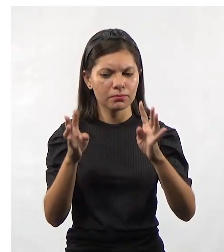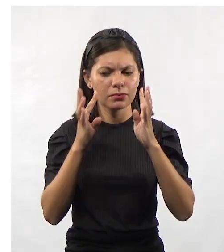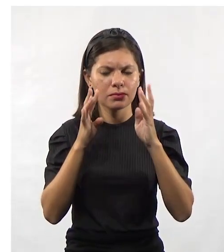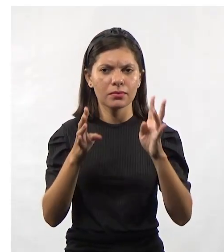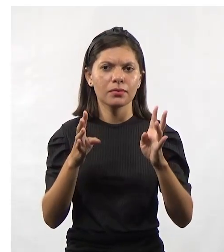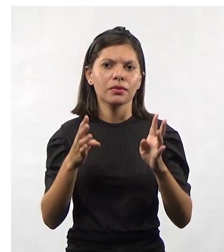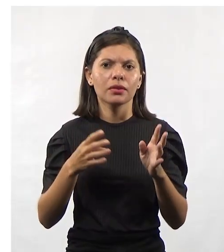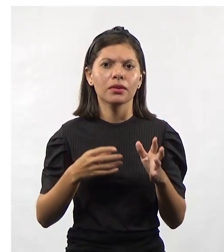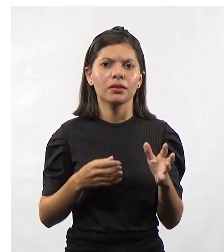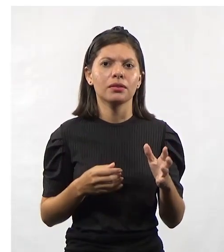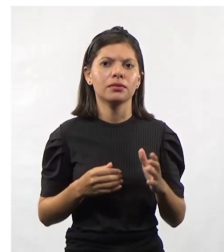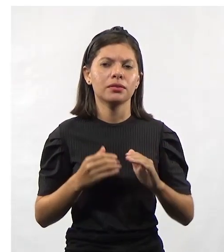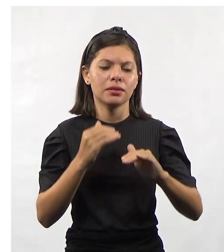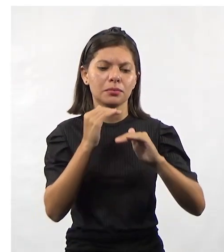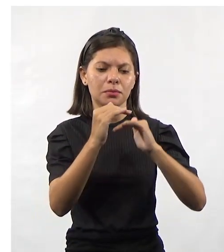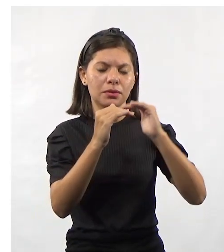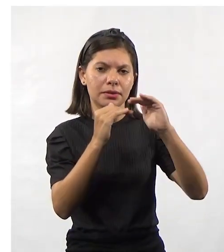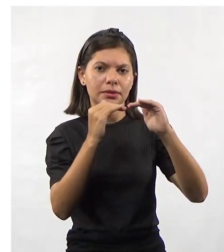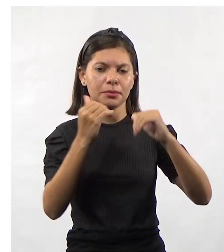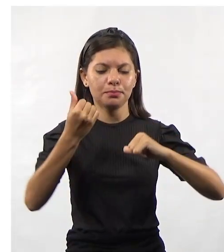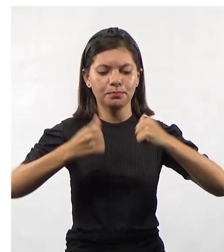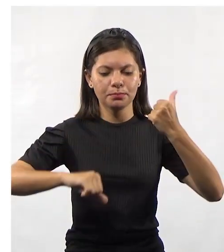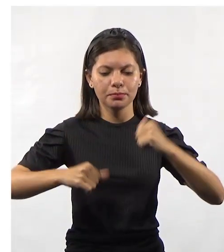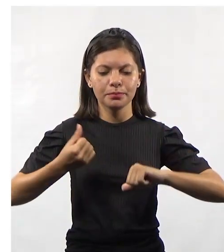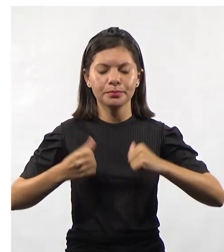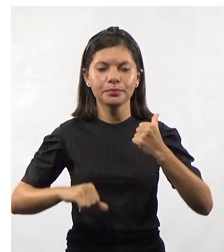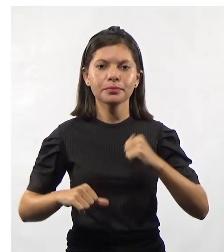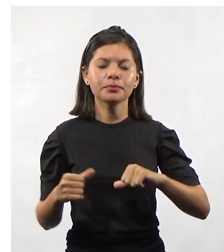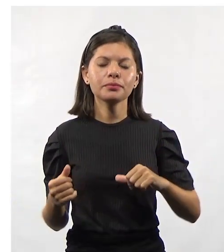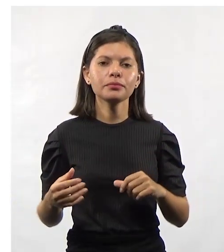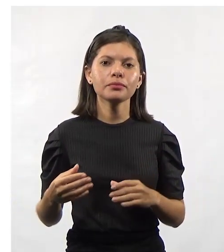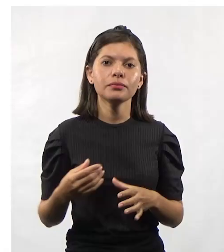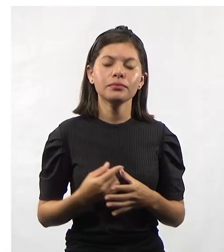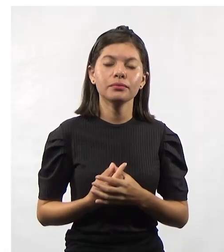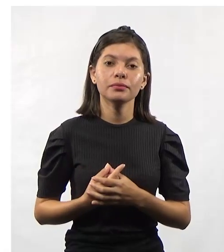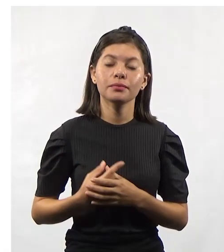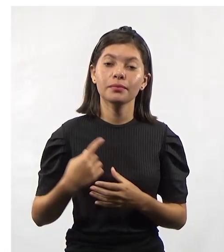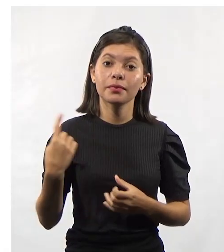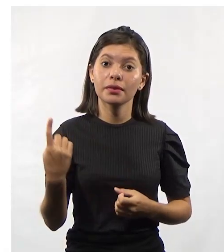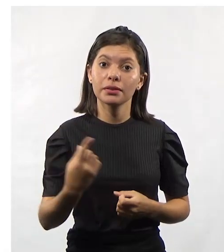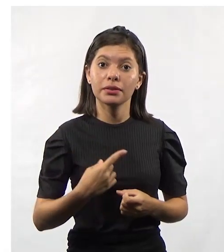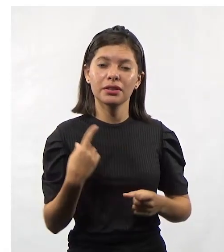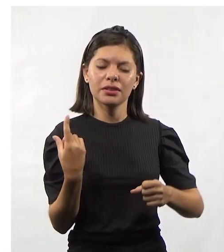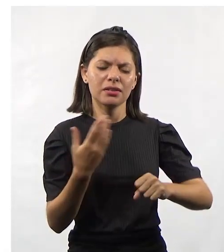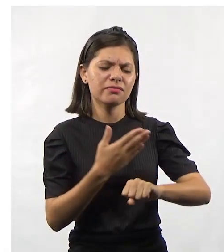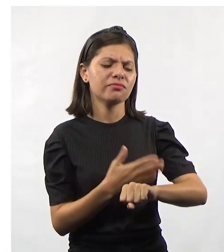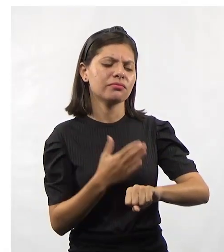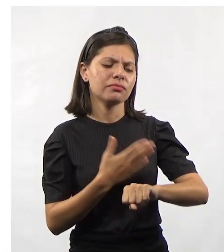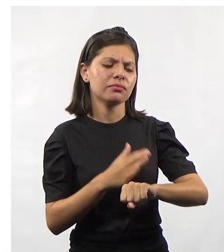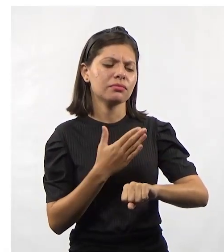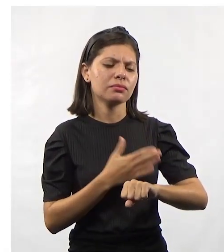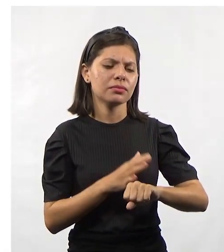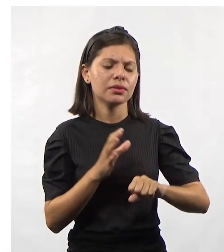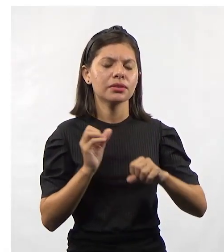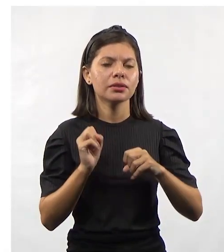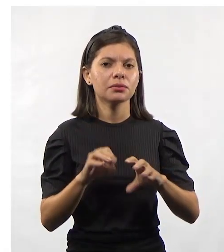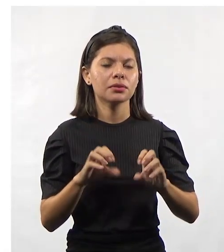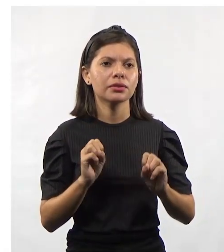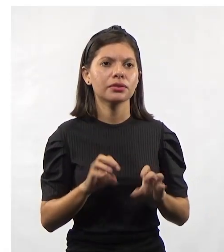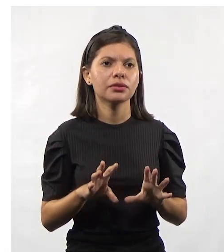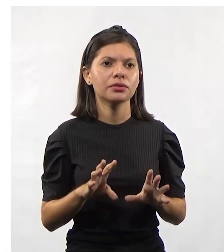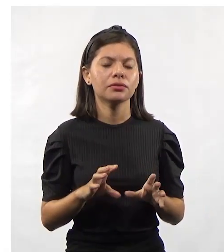serem observados na elaboração dos diagnósticos, né? Então, muitas vezes a gente fica fazendo uma